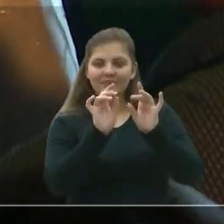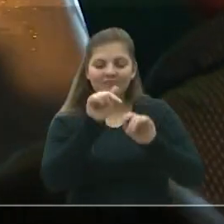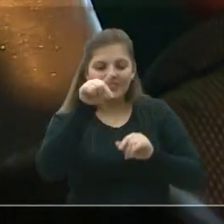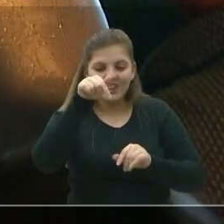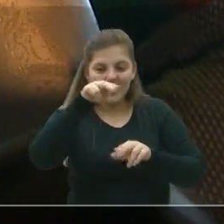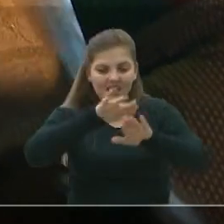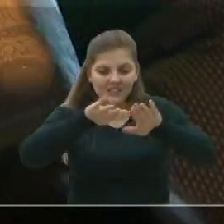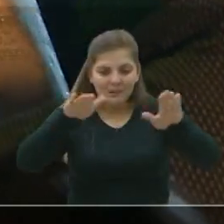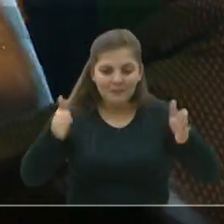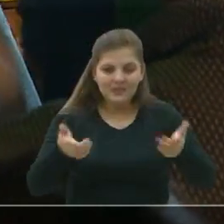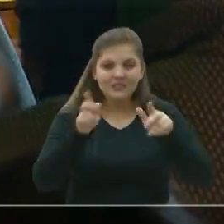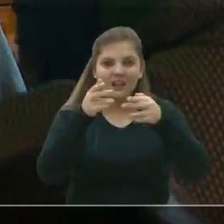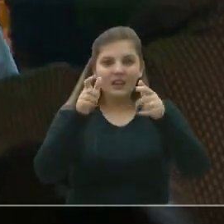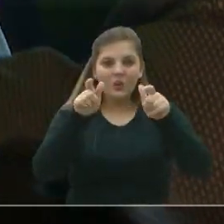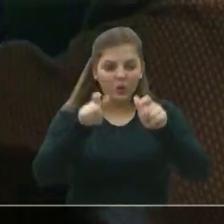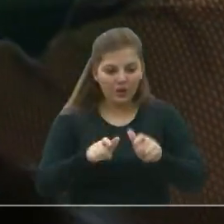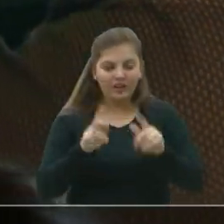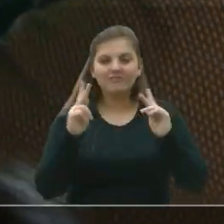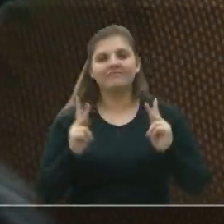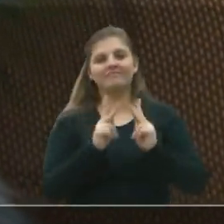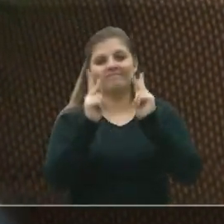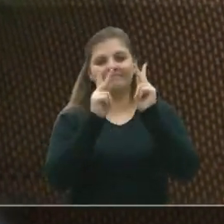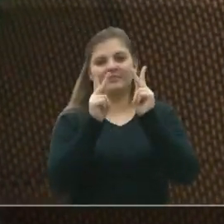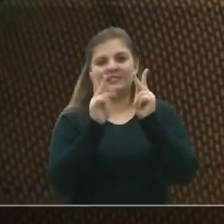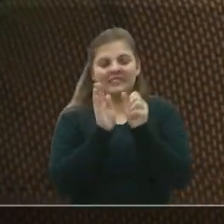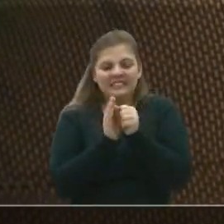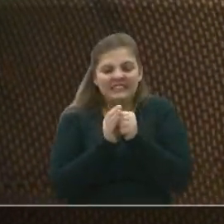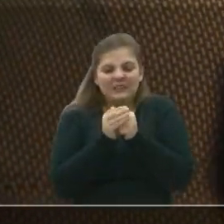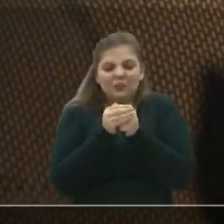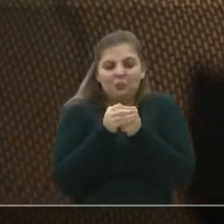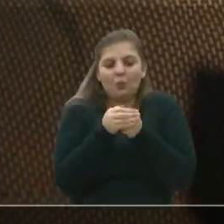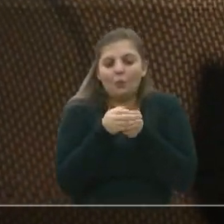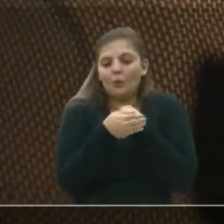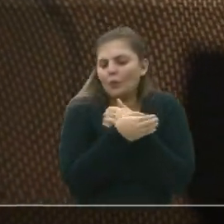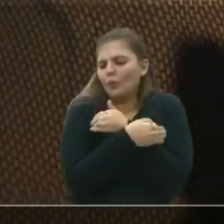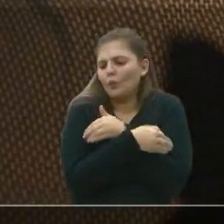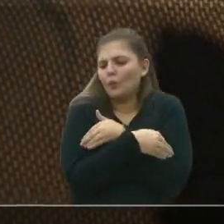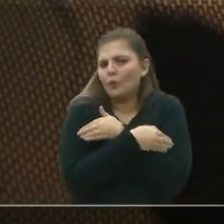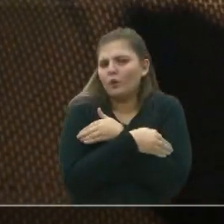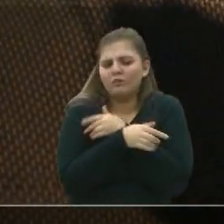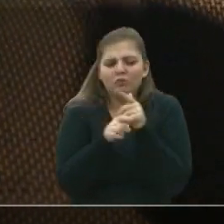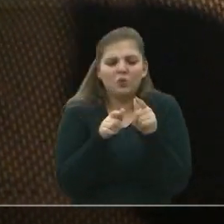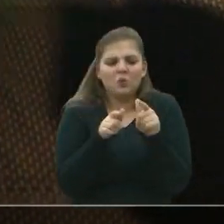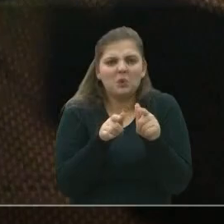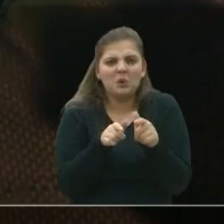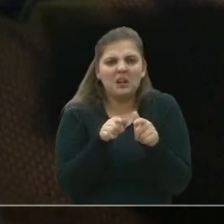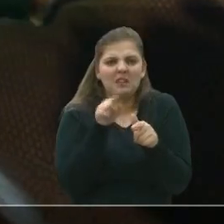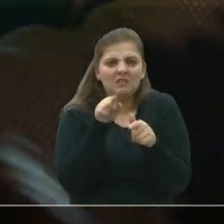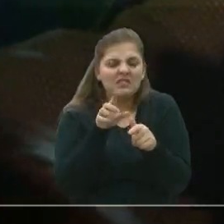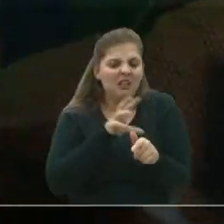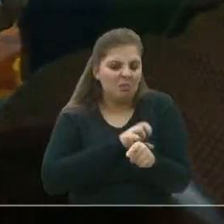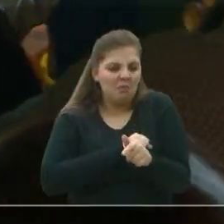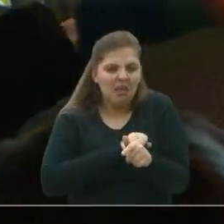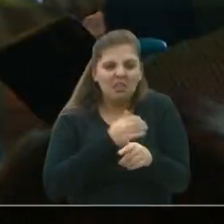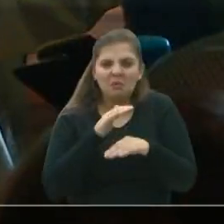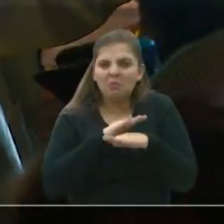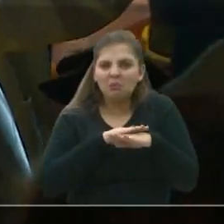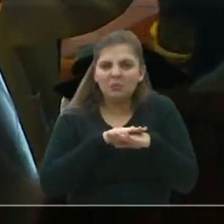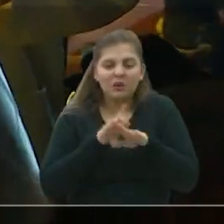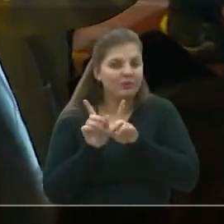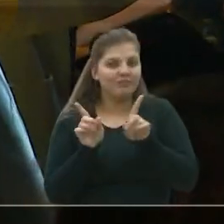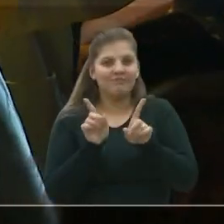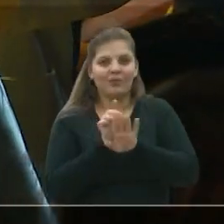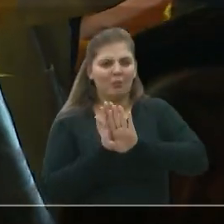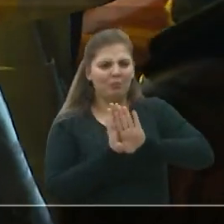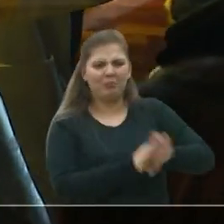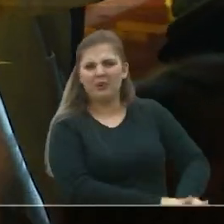teu lugar de vitória. Não se esprema para caber no lugar onde você não é querido, não é amado. Mas seja